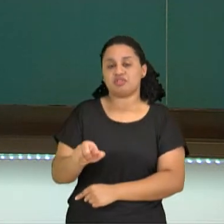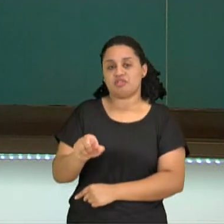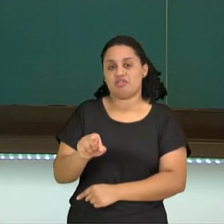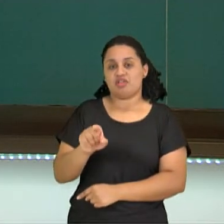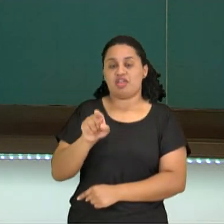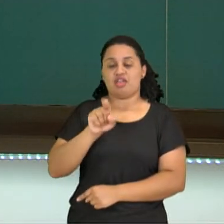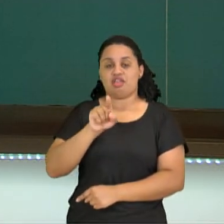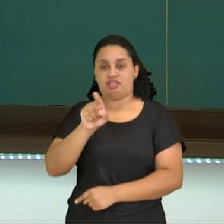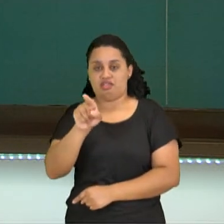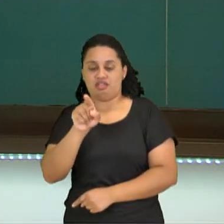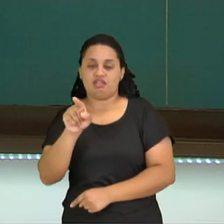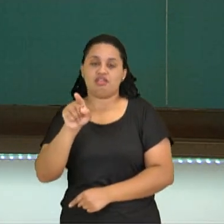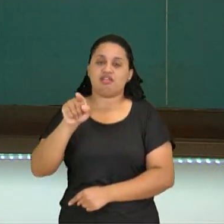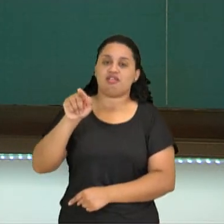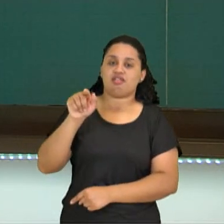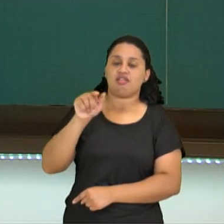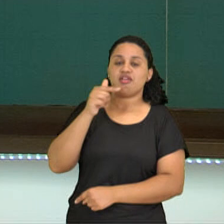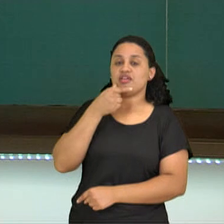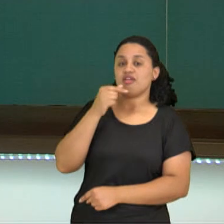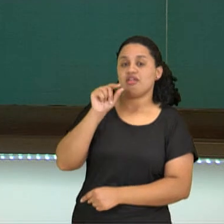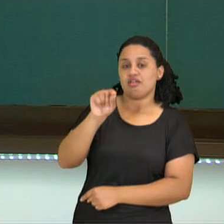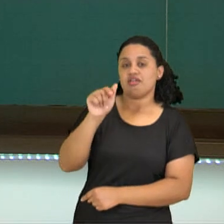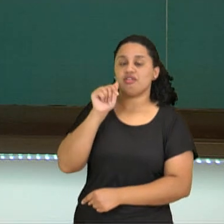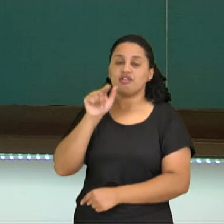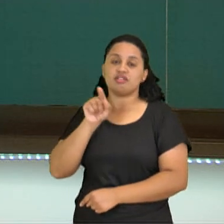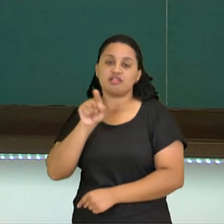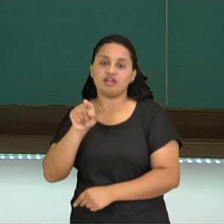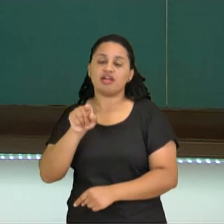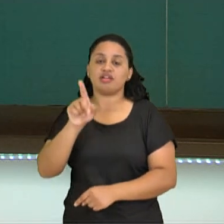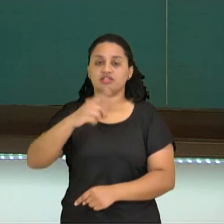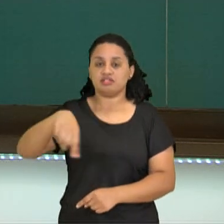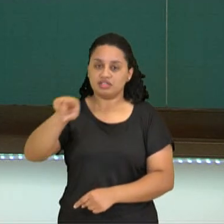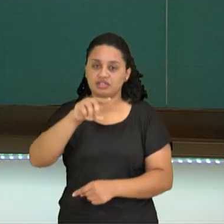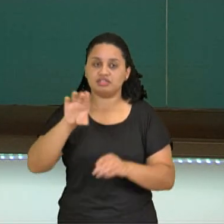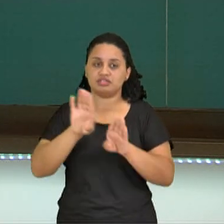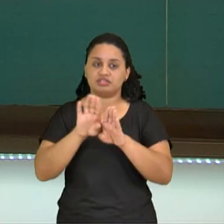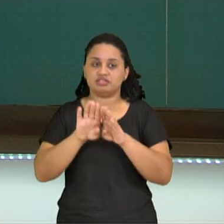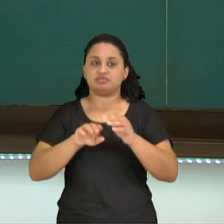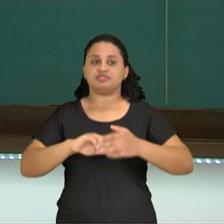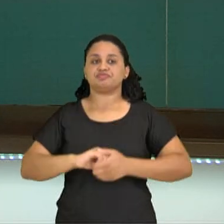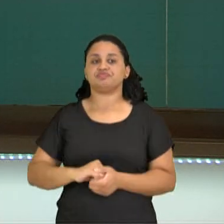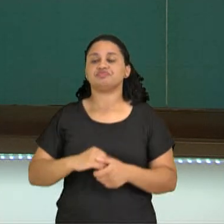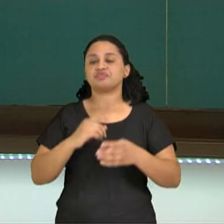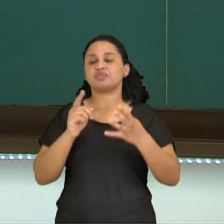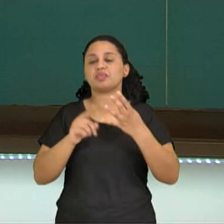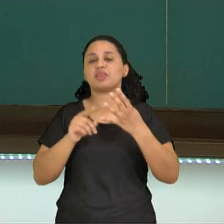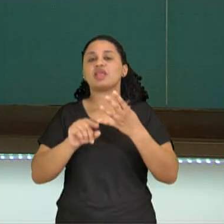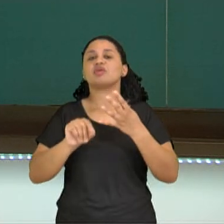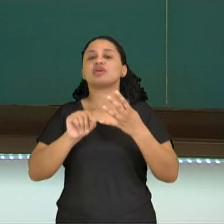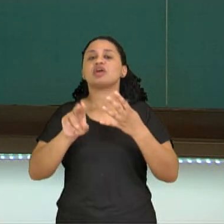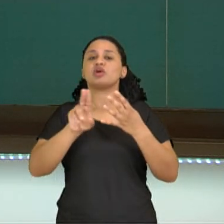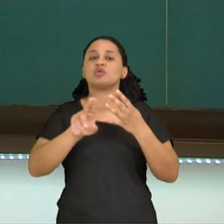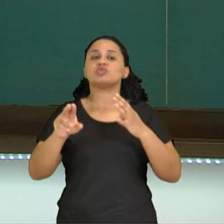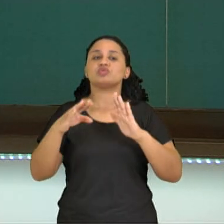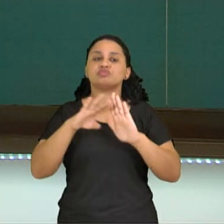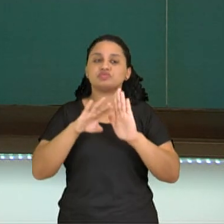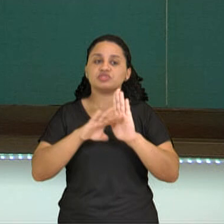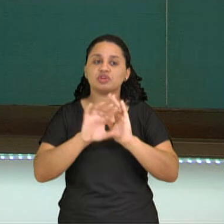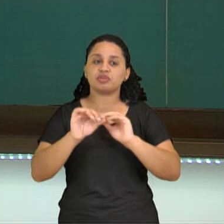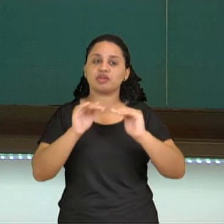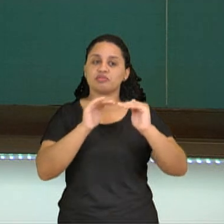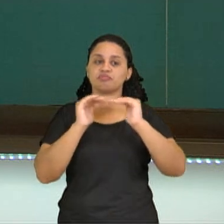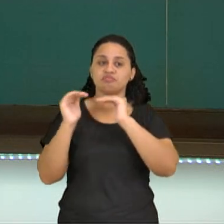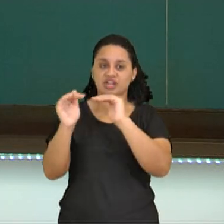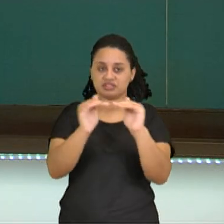tá? Ou subjetiva, na primeira pessoa. Quais são as primeiras pessoas, né? A primeira pessoa do singular, eu, e a primeira pessoa do